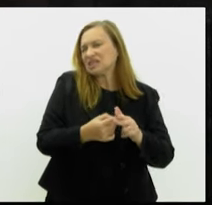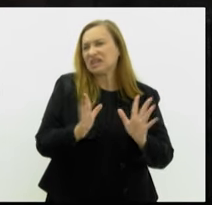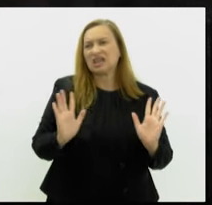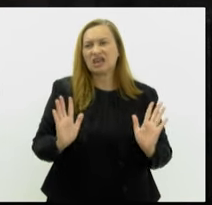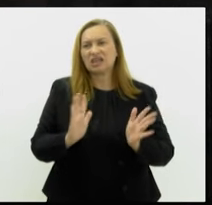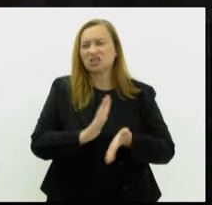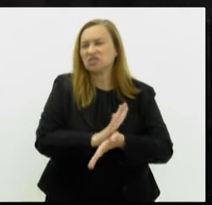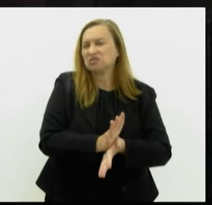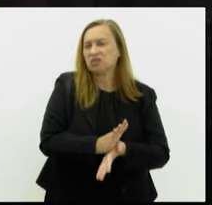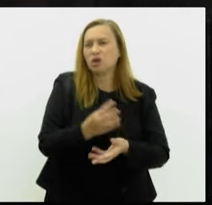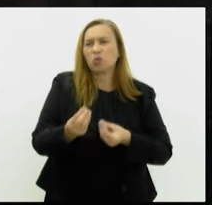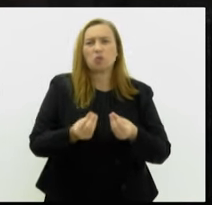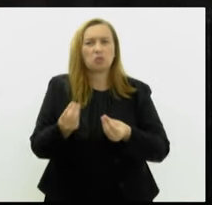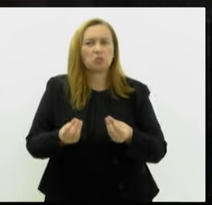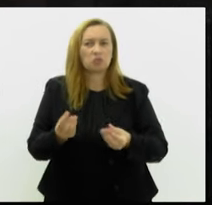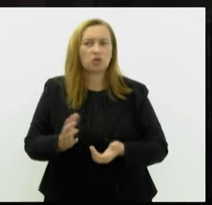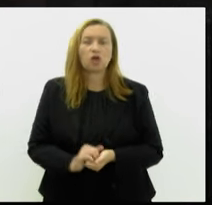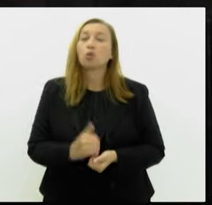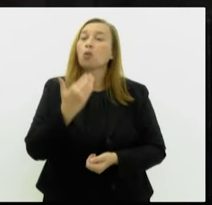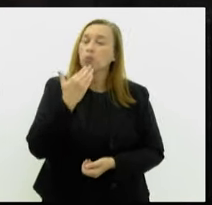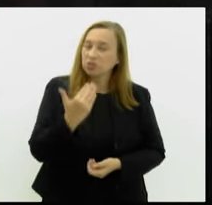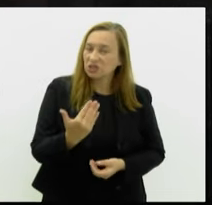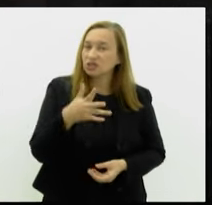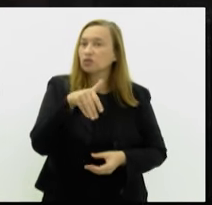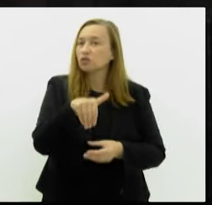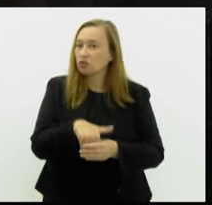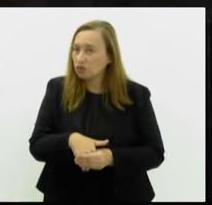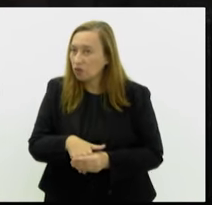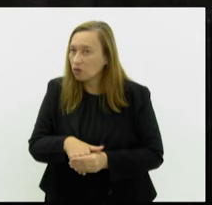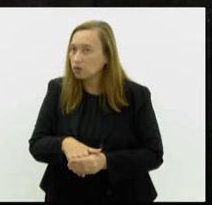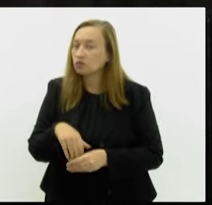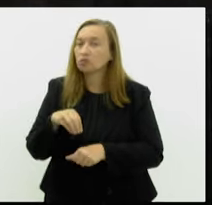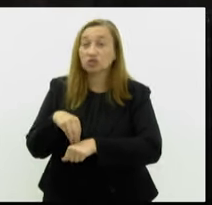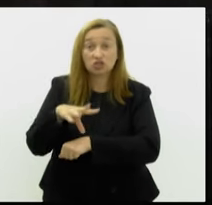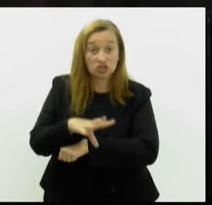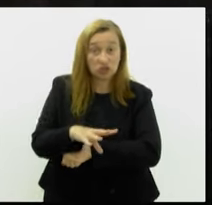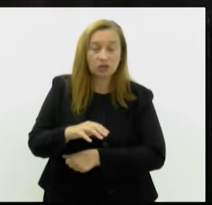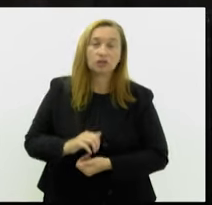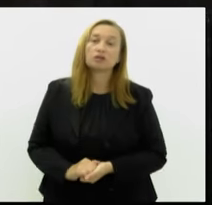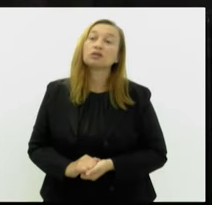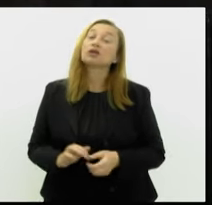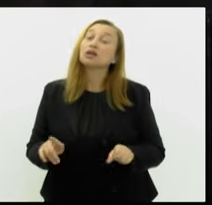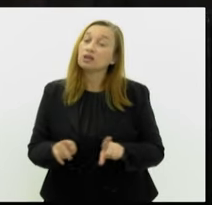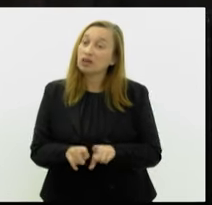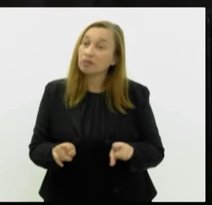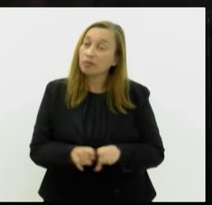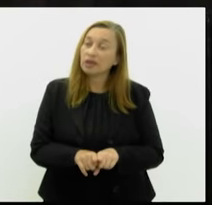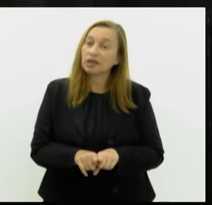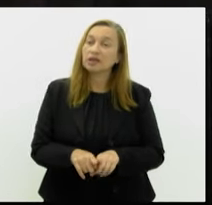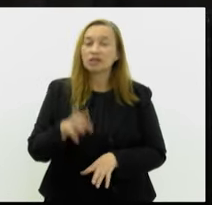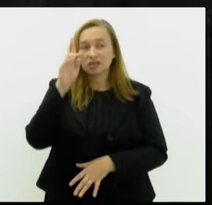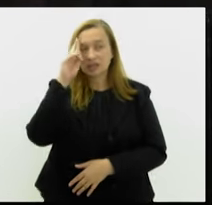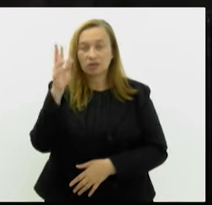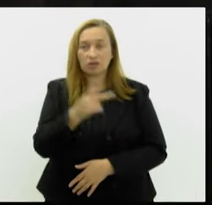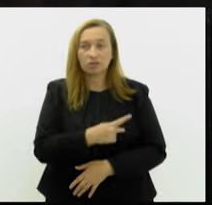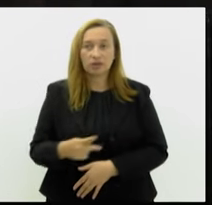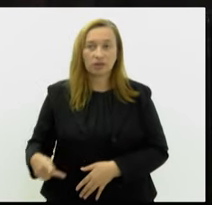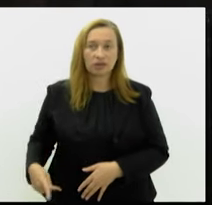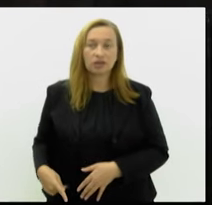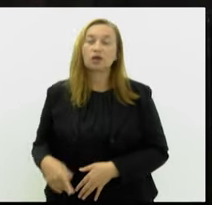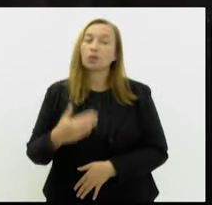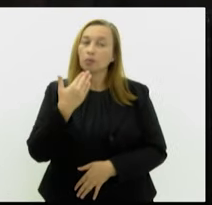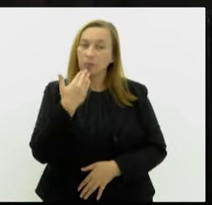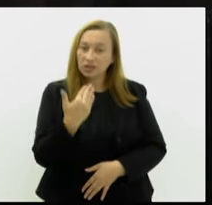9, estou pedindo voto para o destaque e, ao mesmo tempo, senhora presidente,